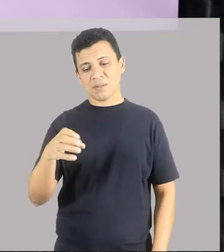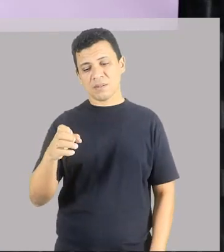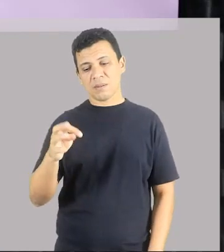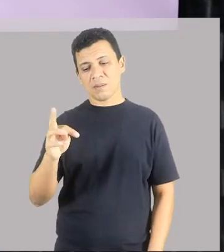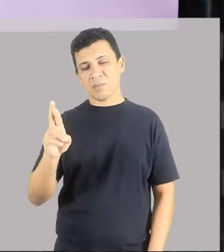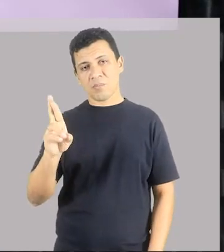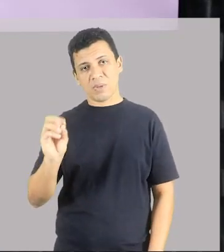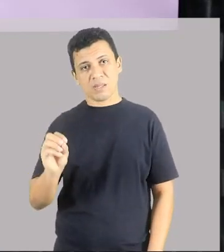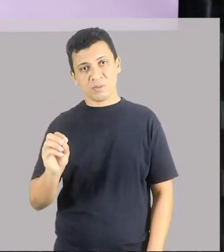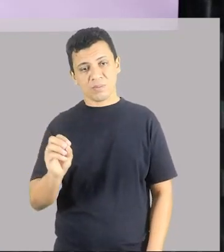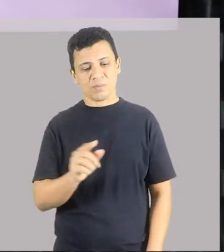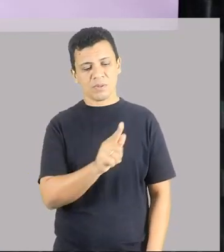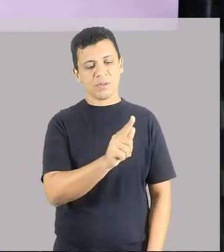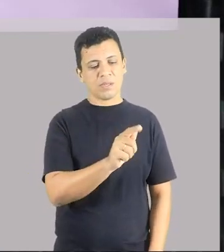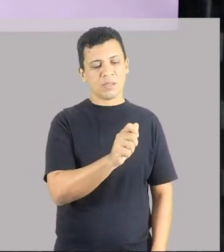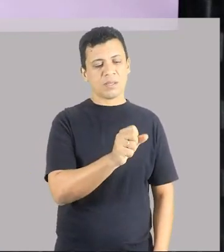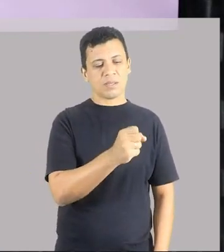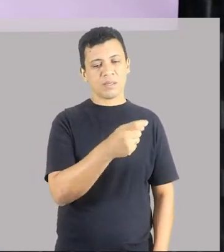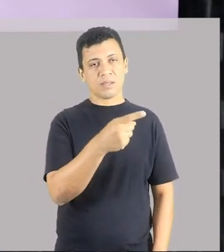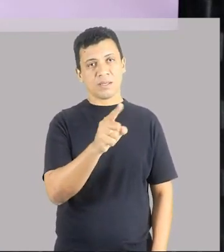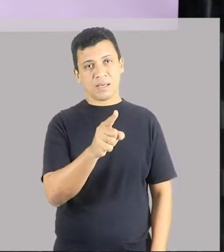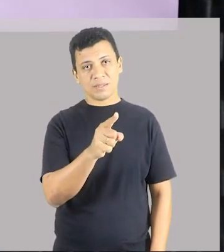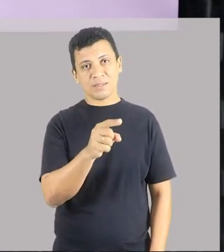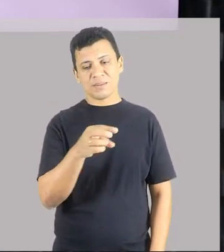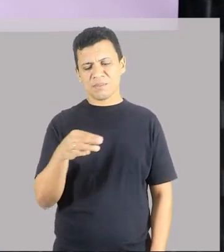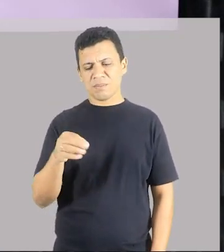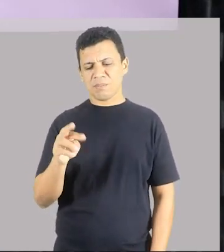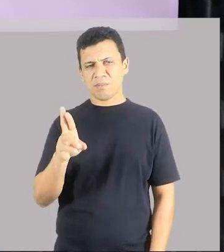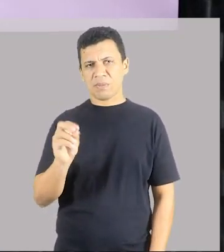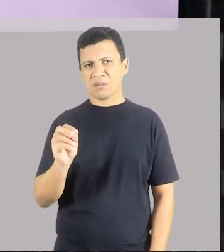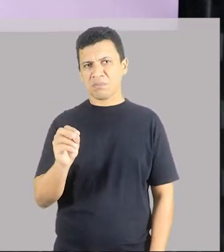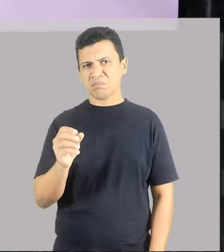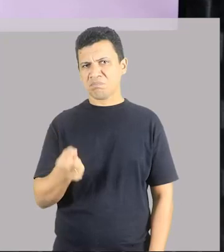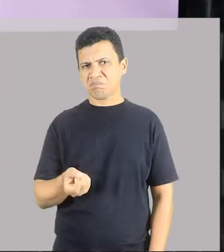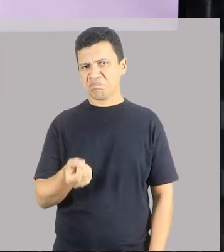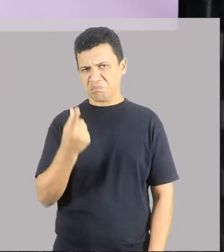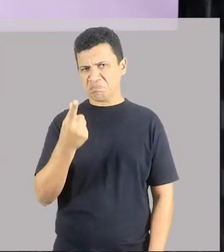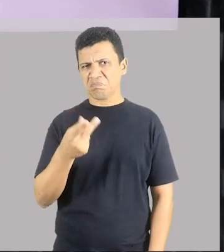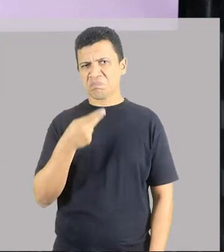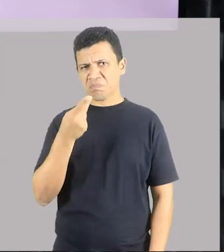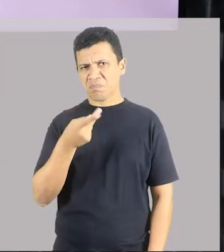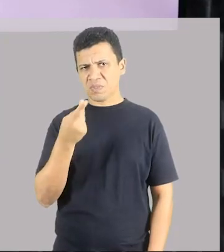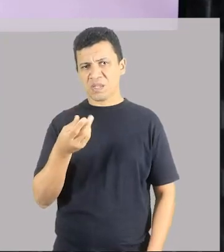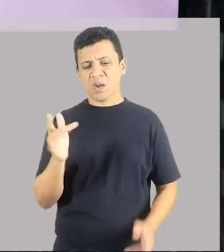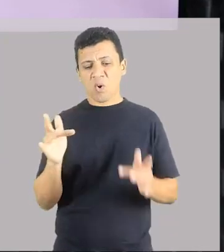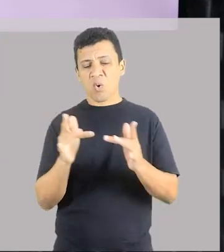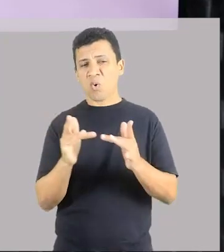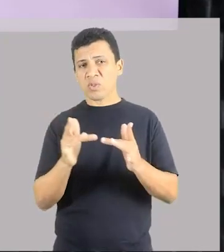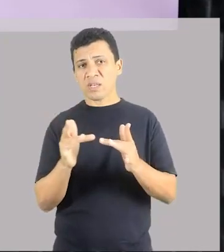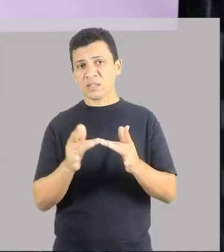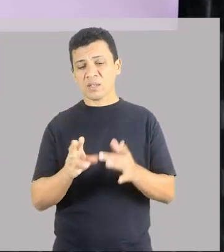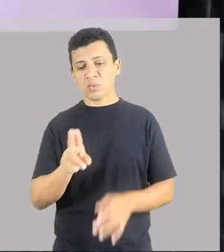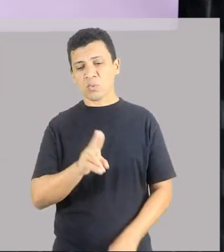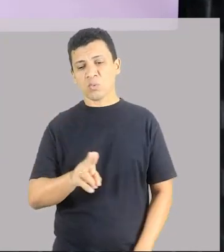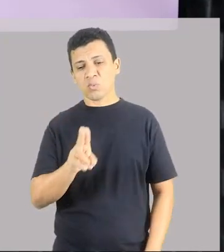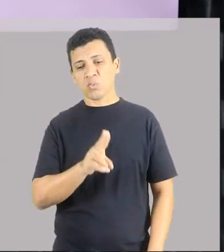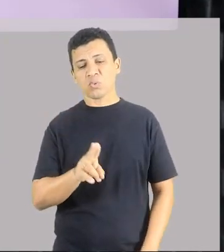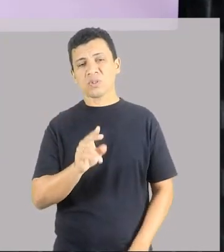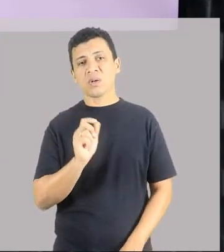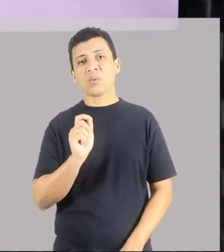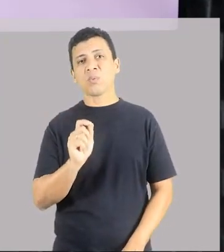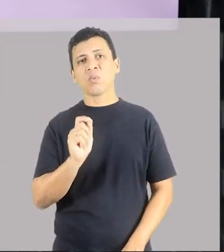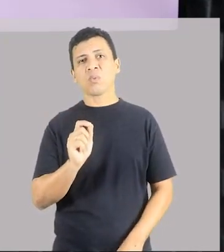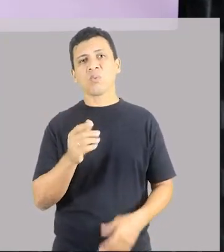e juntando diretamente ficaria gás met certo e para você fazer a conexão dos dois você utiliza a